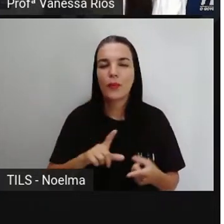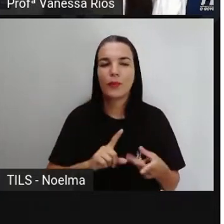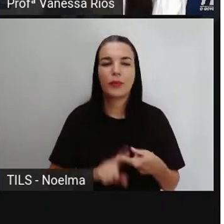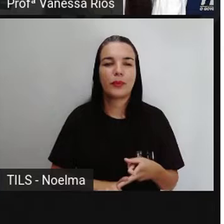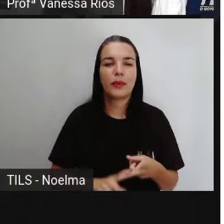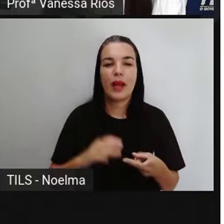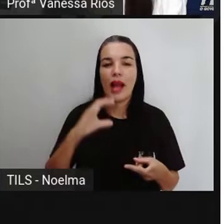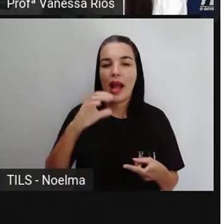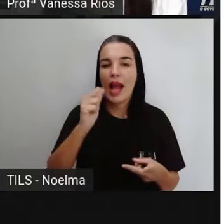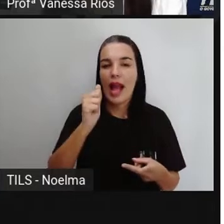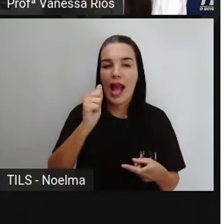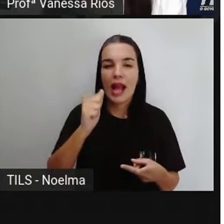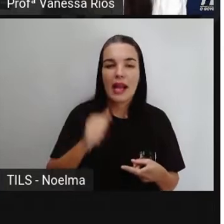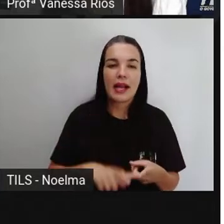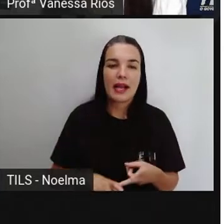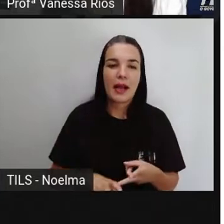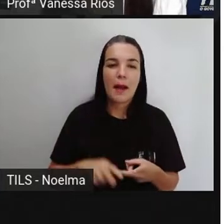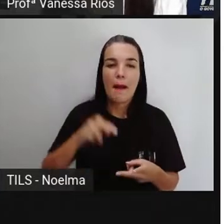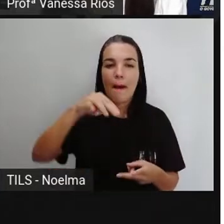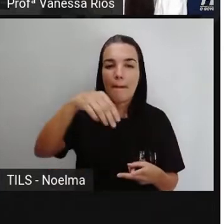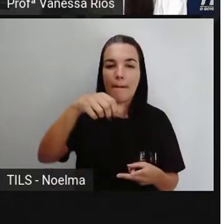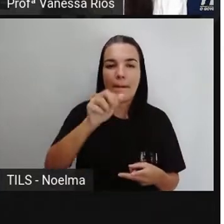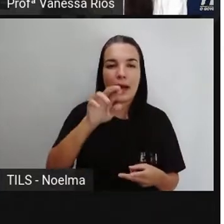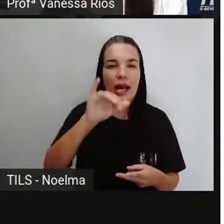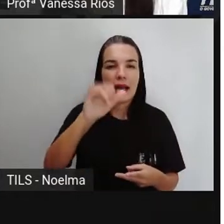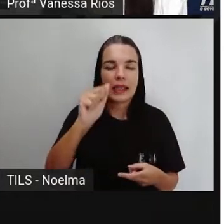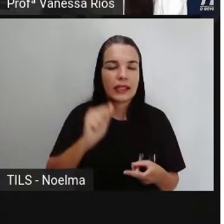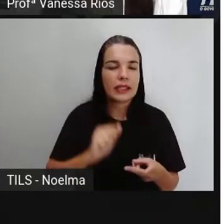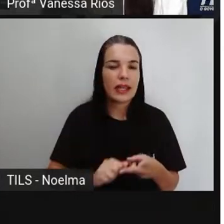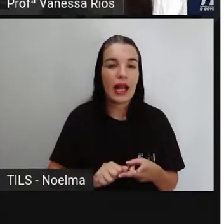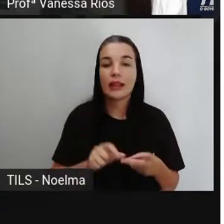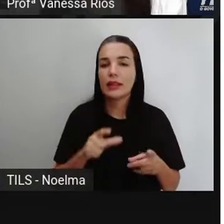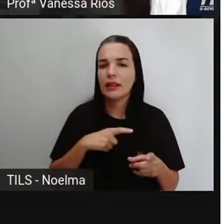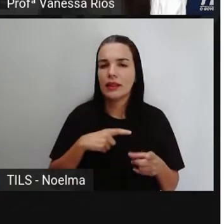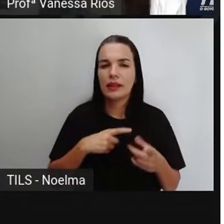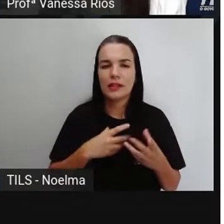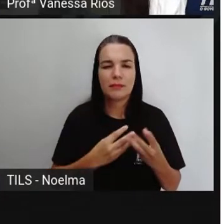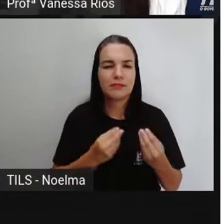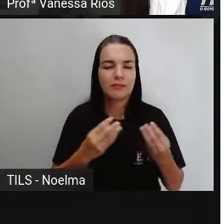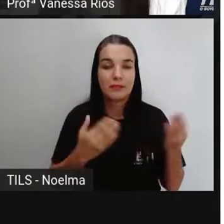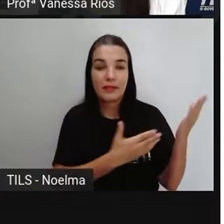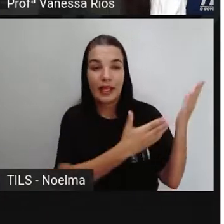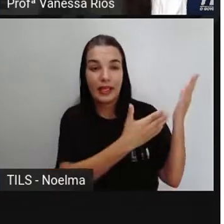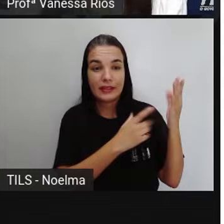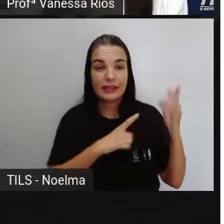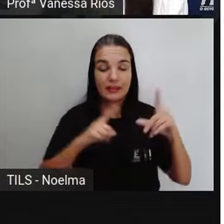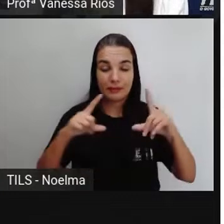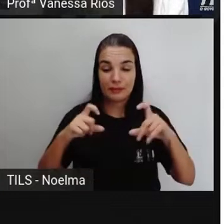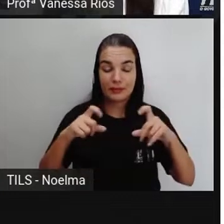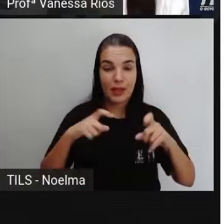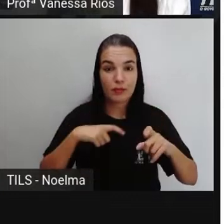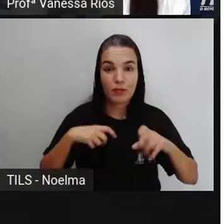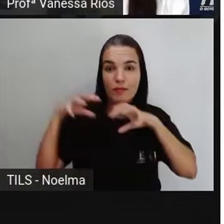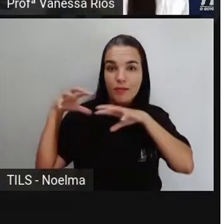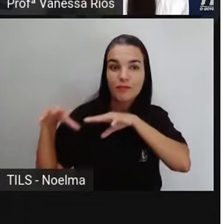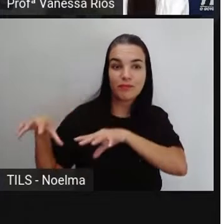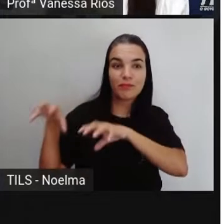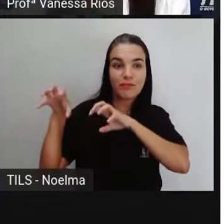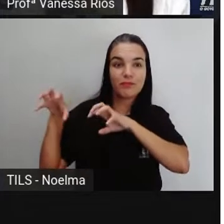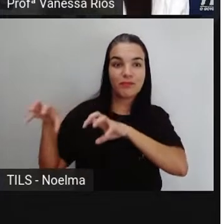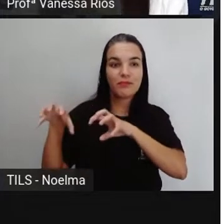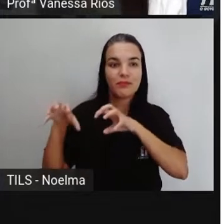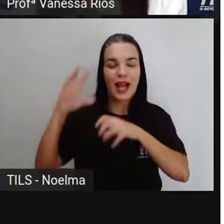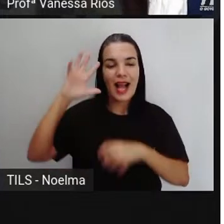Gal Costa, Maria Bethânia, Tom Zé. Então, a gente observa aí uma influência africana